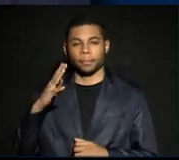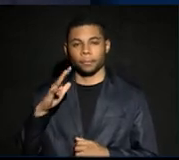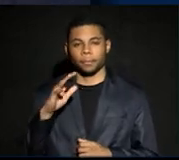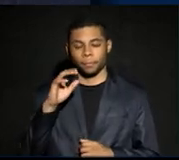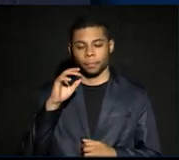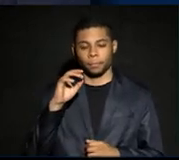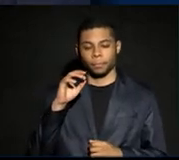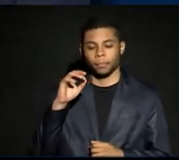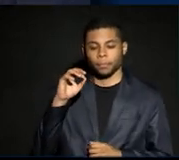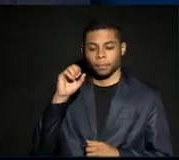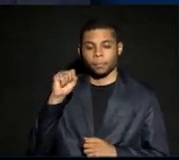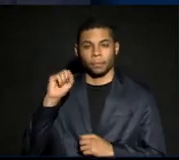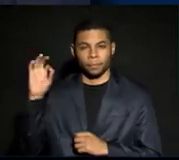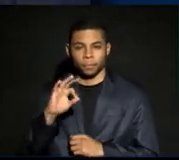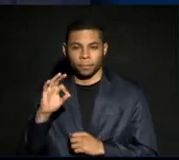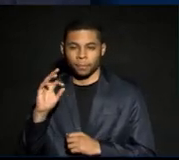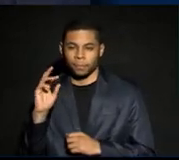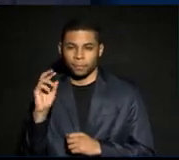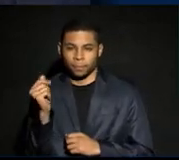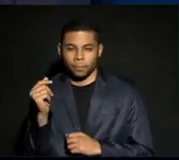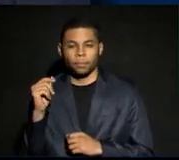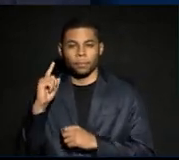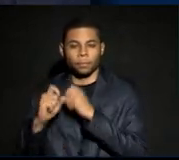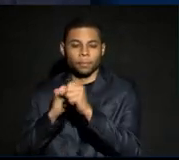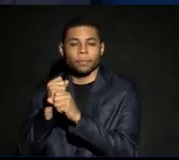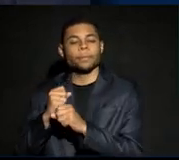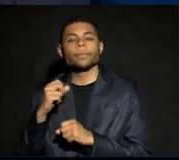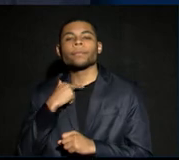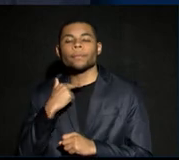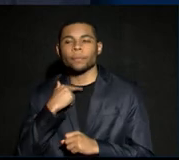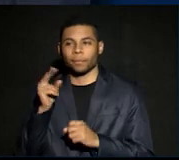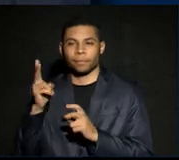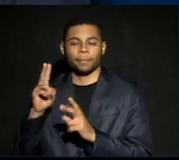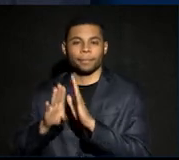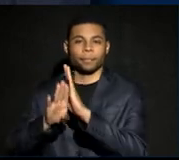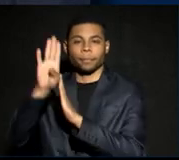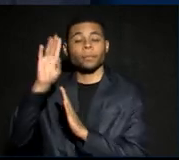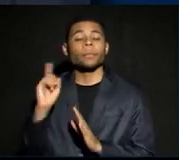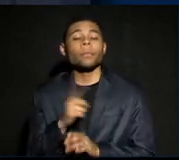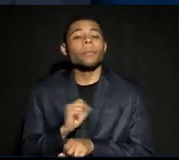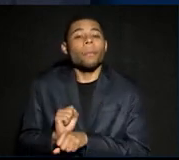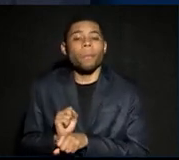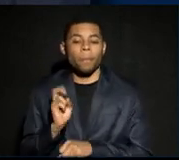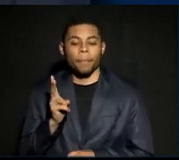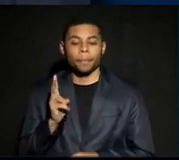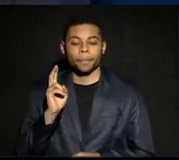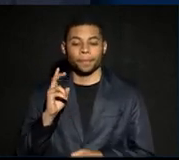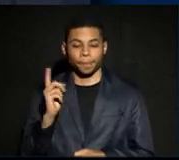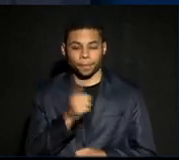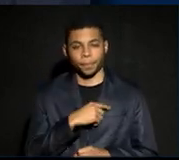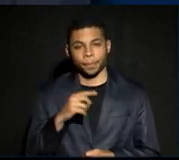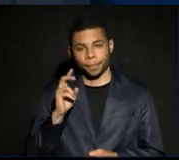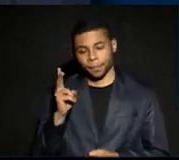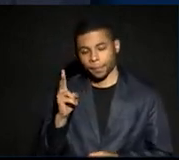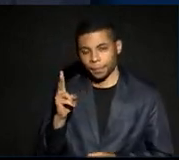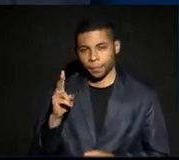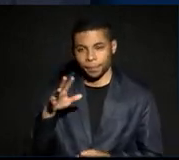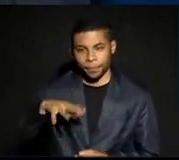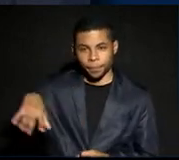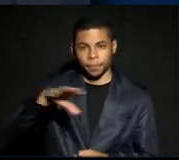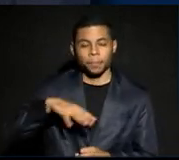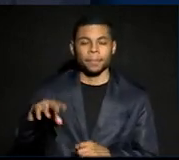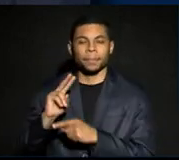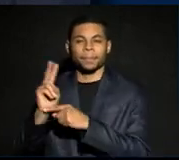de 8% real ao ano, não tem como não machucar o crescimento. Mas o que a gente espera é que, se vier os sinais corretos na